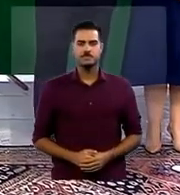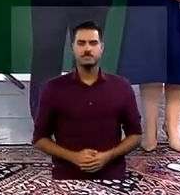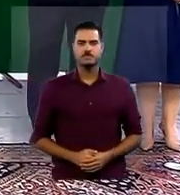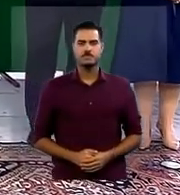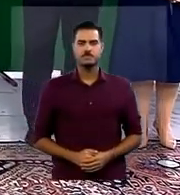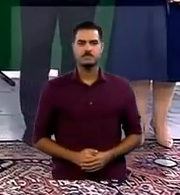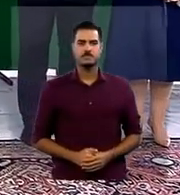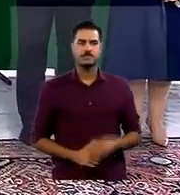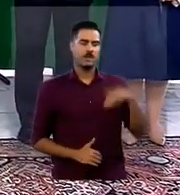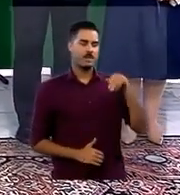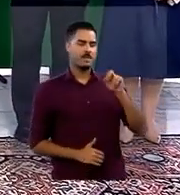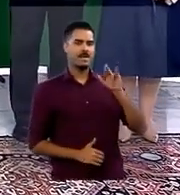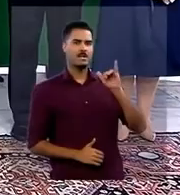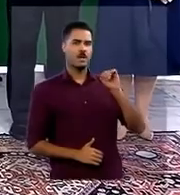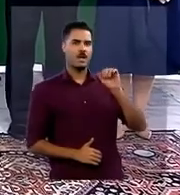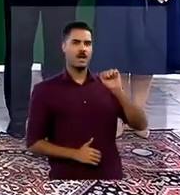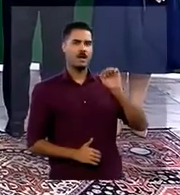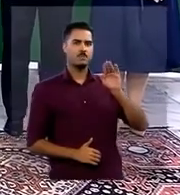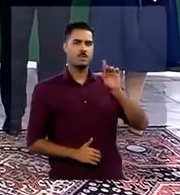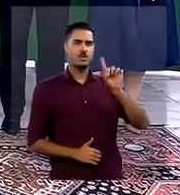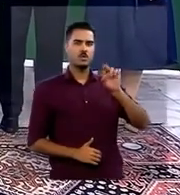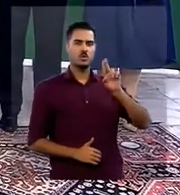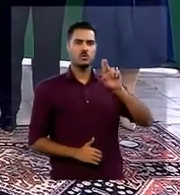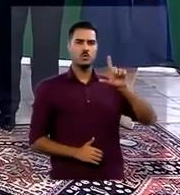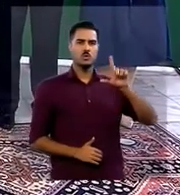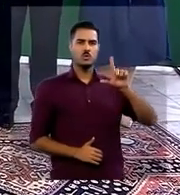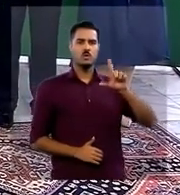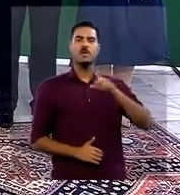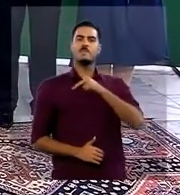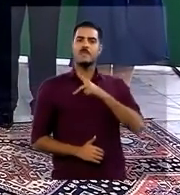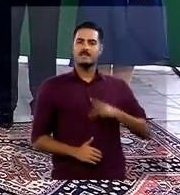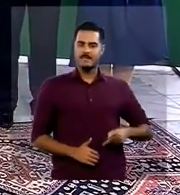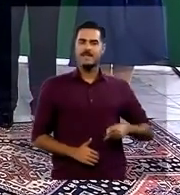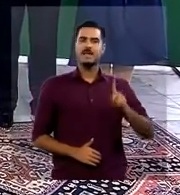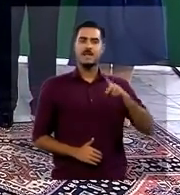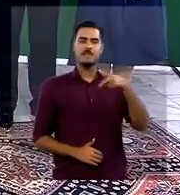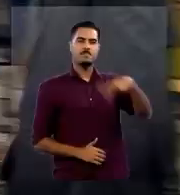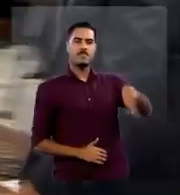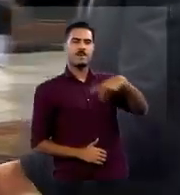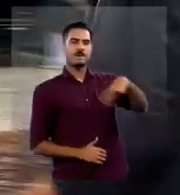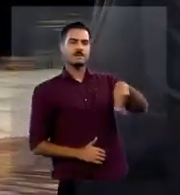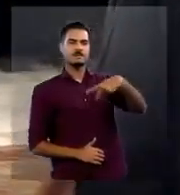Senhor Mário Abdo Benítez, presidente da República do Paraguai.